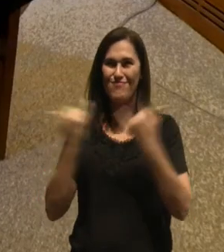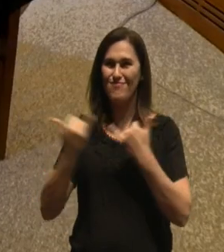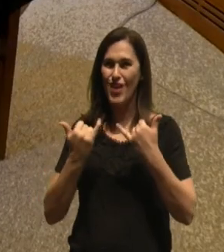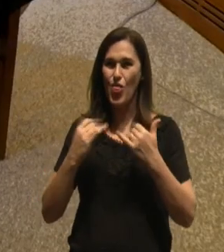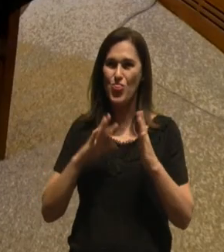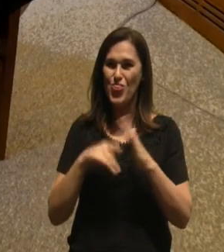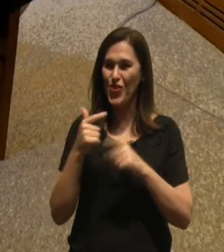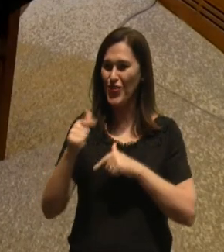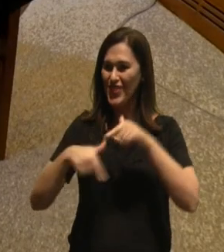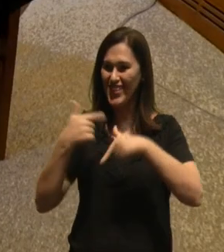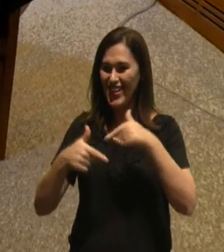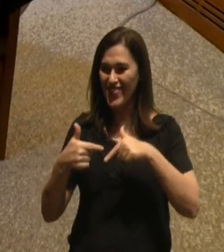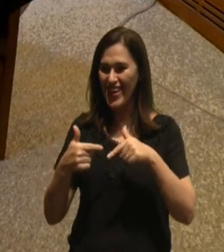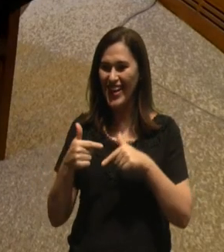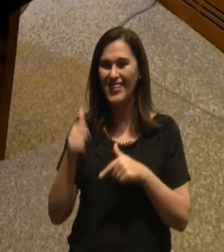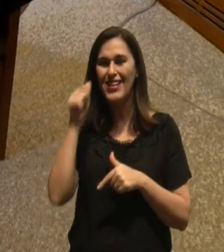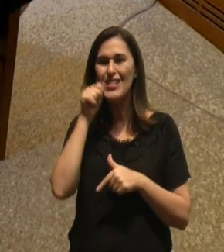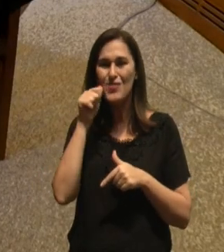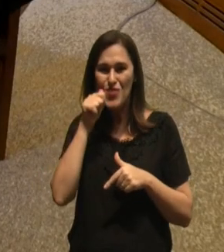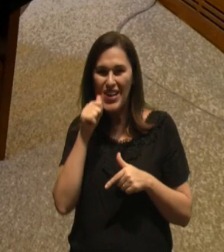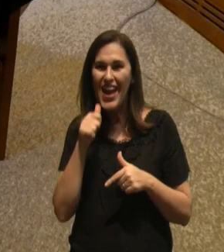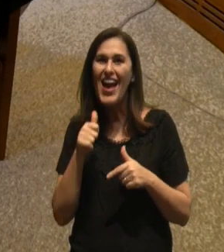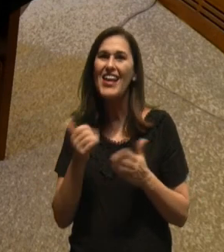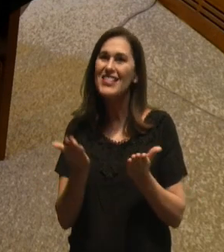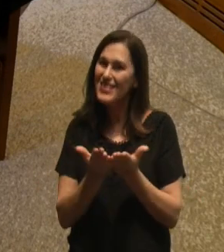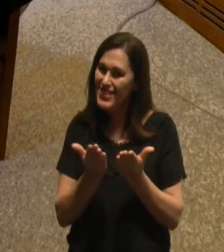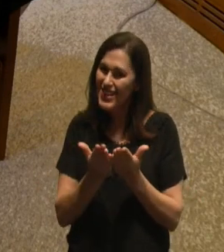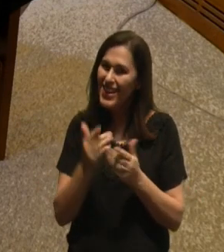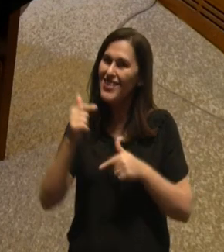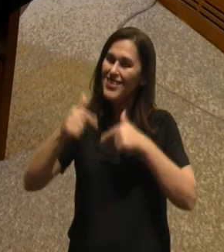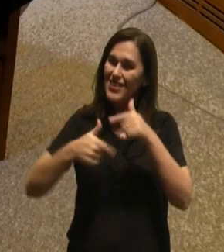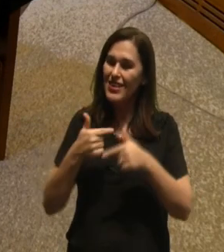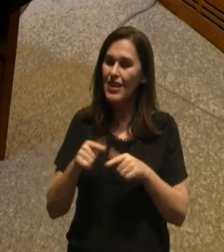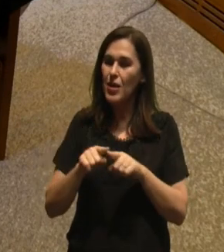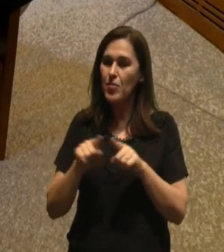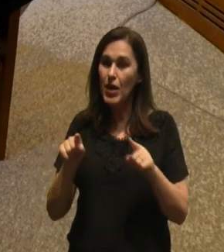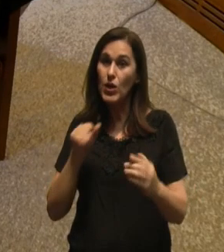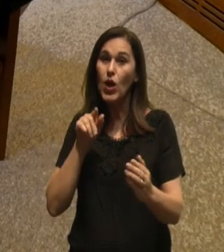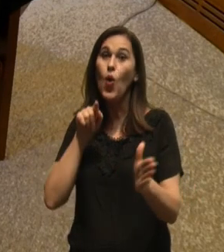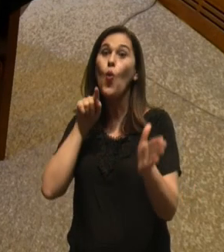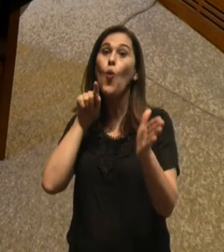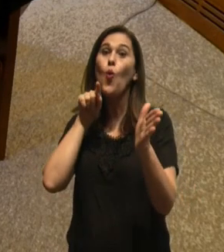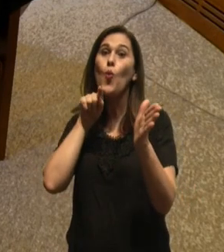MMCM, né, da nossa igreja, que nós temos um carinho muito grande. Mas uma última